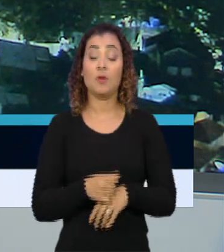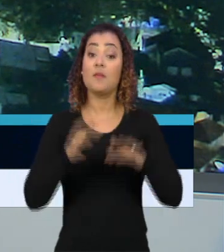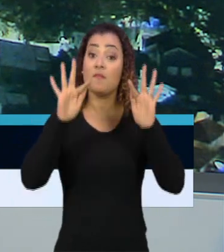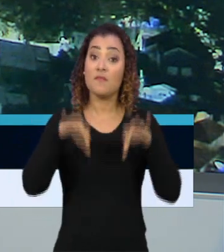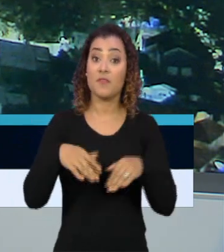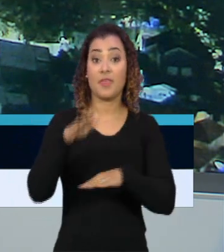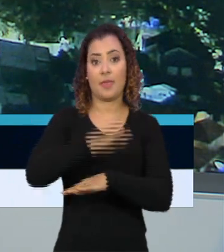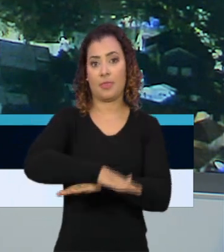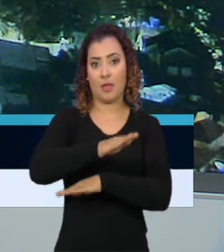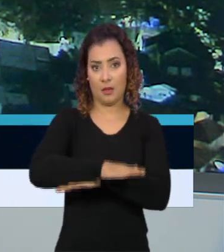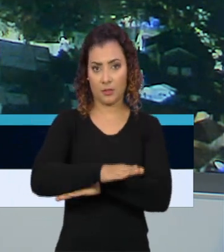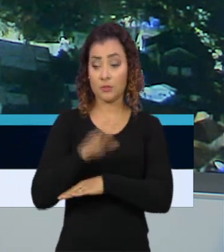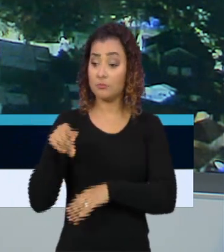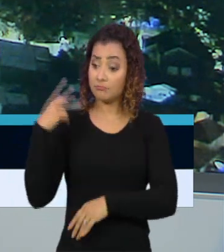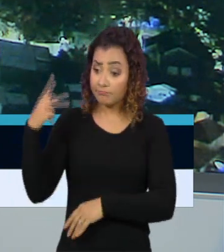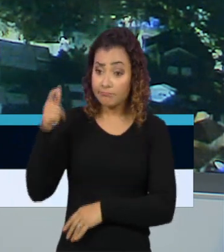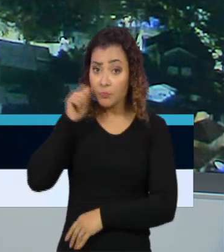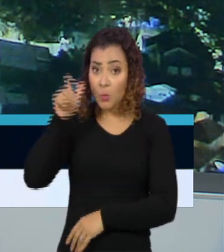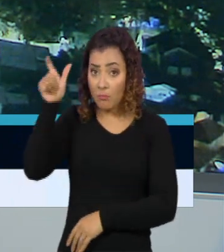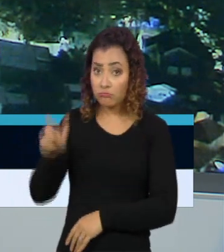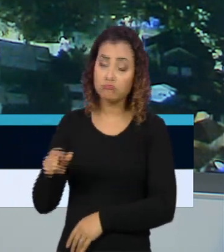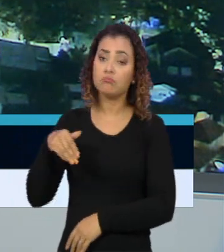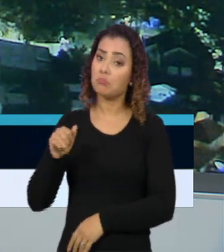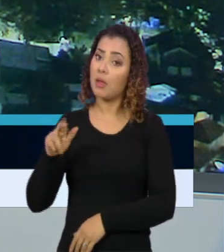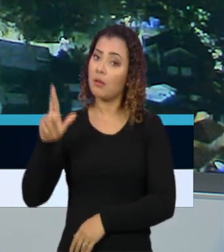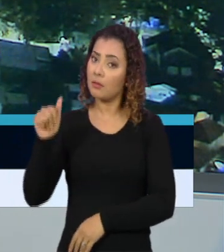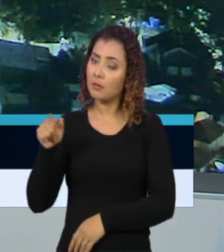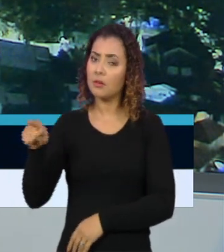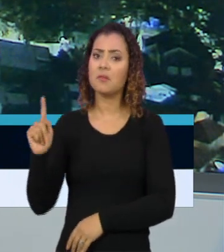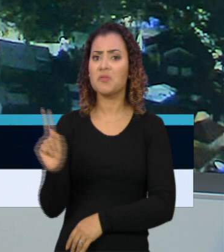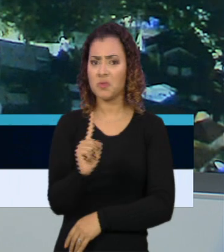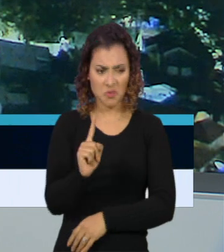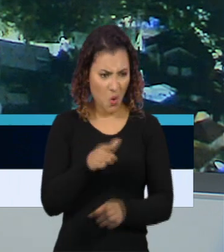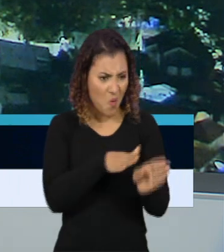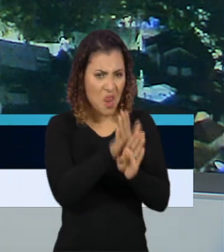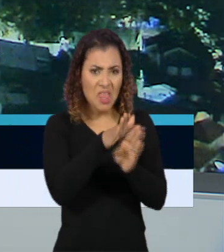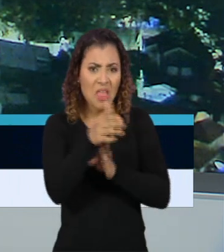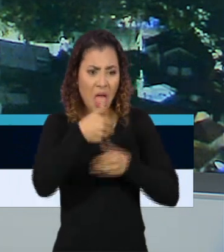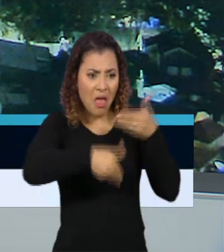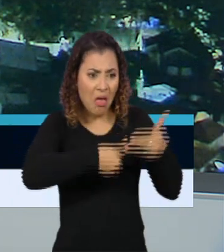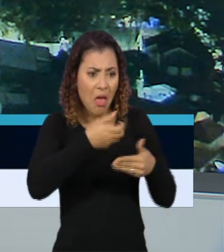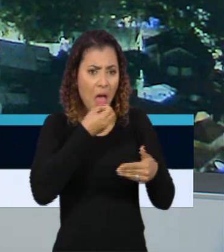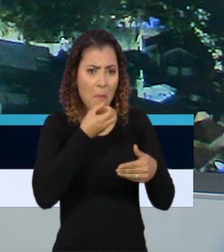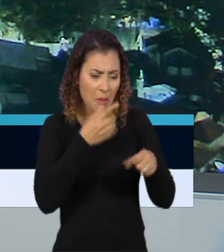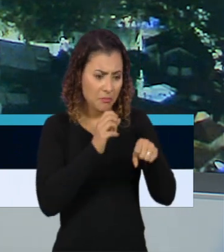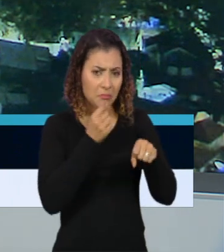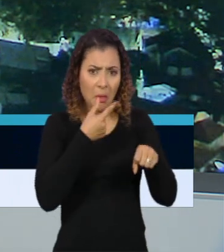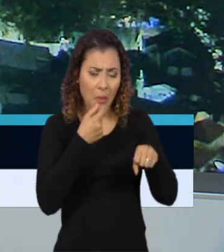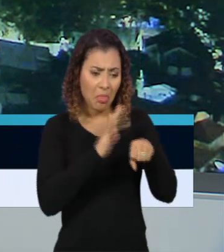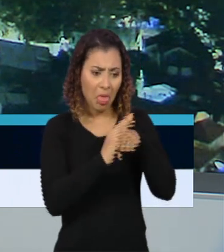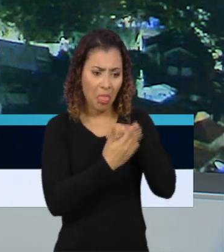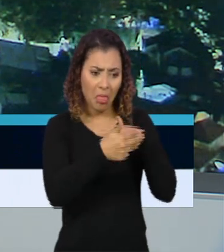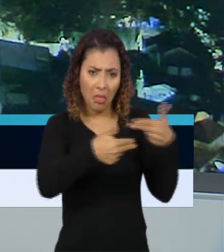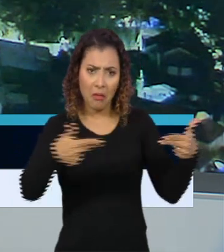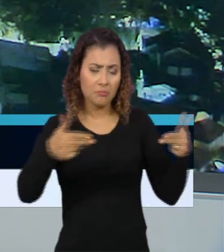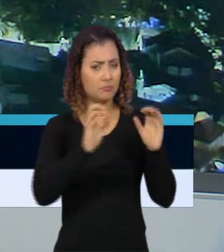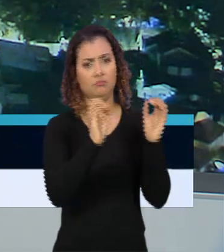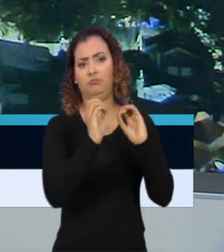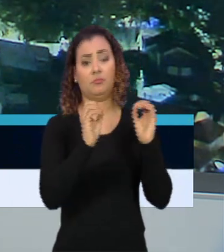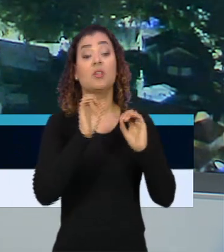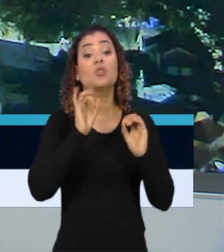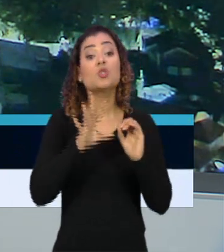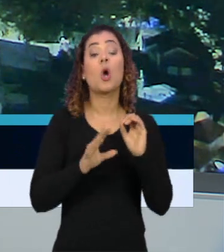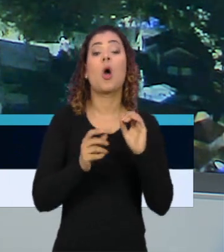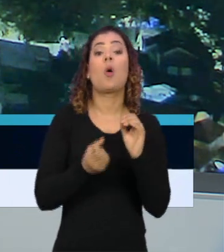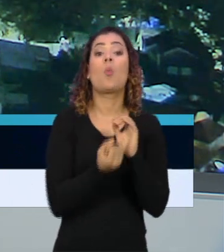no final da tarde Mayra afirmou que o ministério nunca recomendou o tratamentos para o novo coronavírus apenas estabeleceu